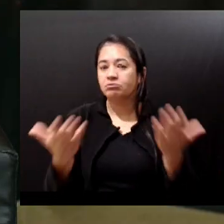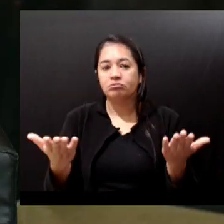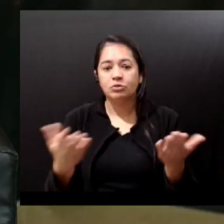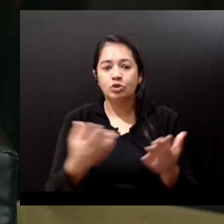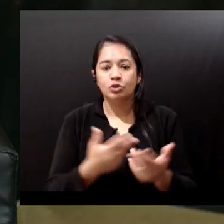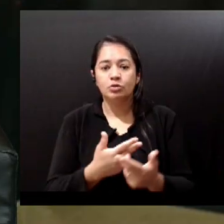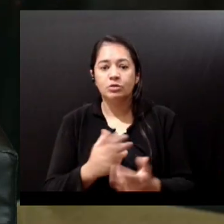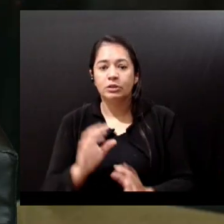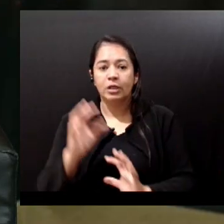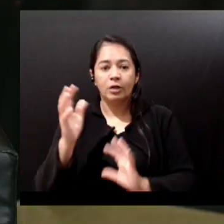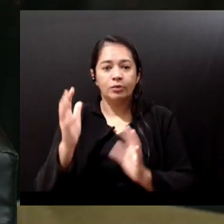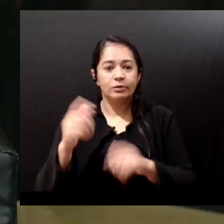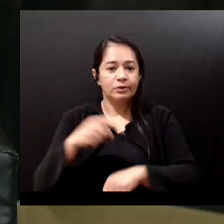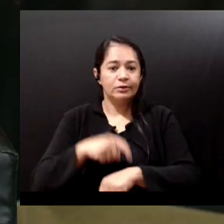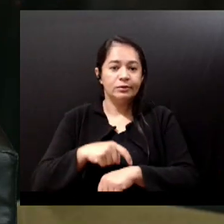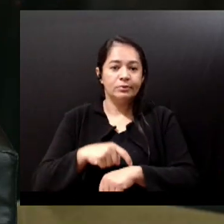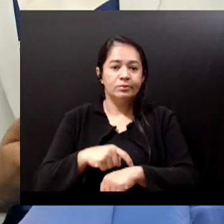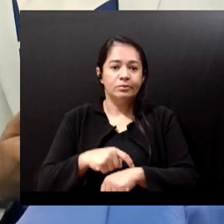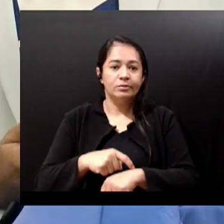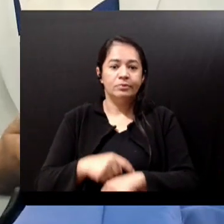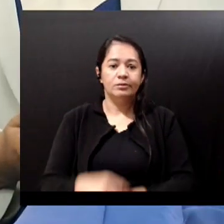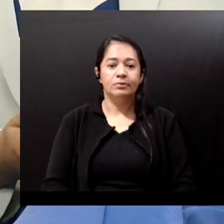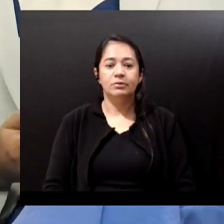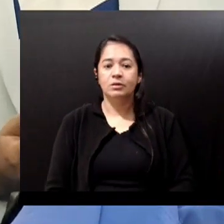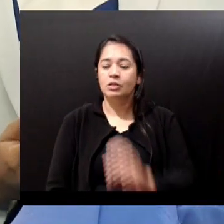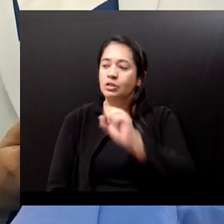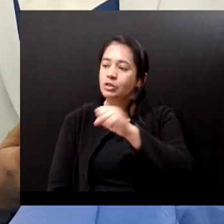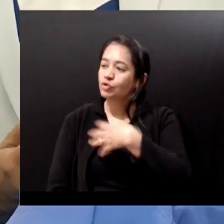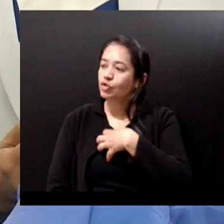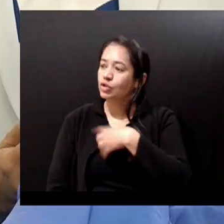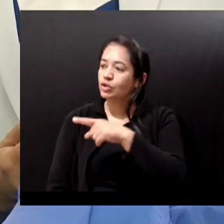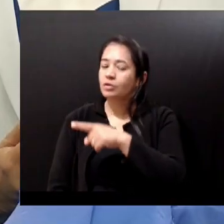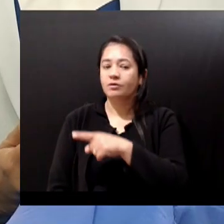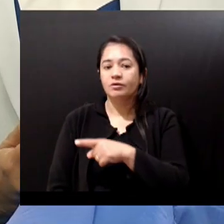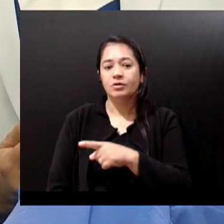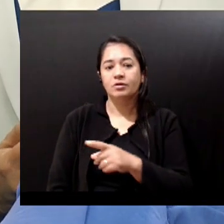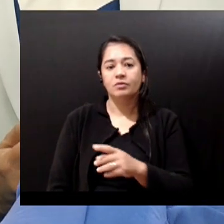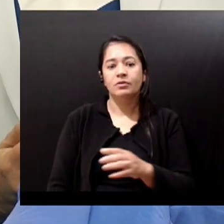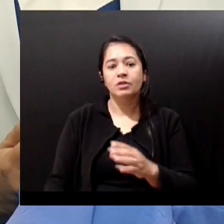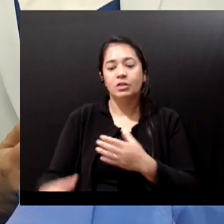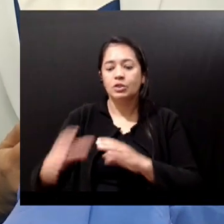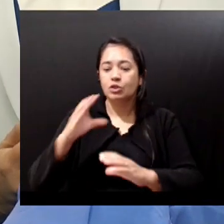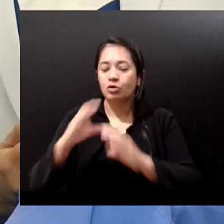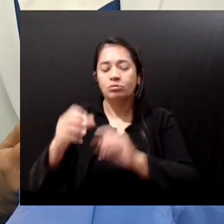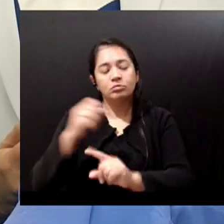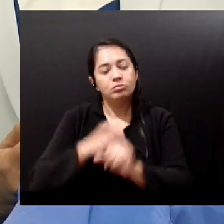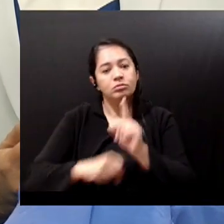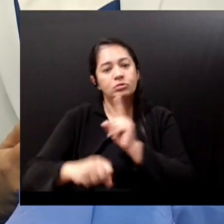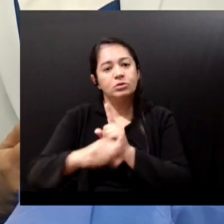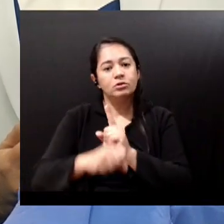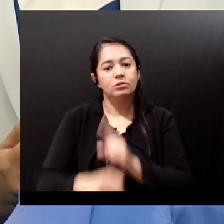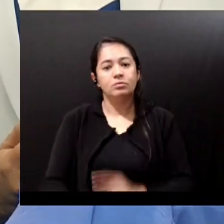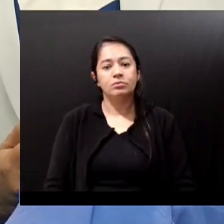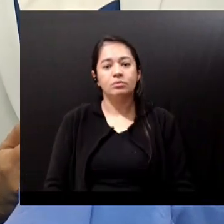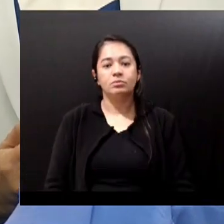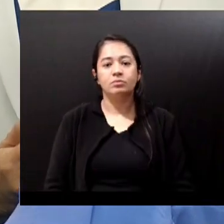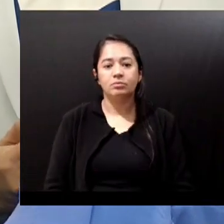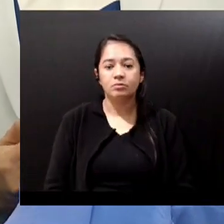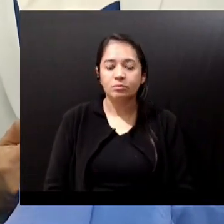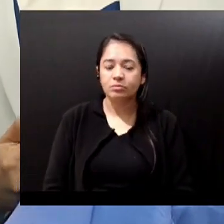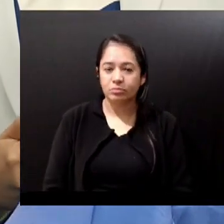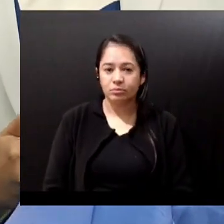momento, não é, Samara? Sim, é a forma que você se coloca na sociedade, né? Exatamente. Então, a etiqueta, a gente está falando aqui de